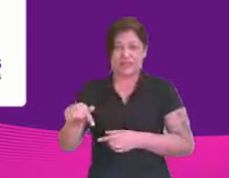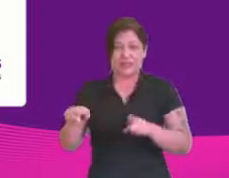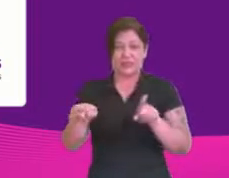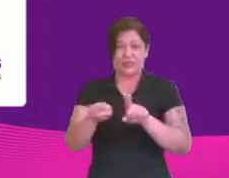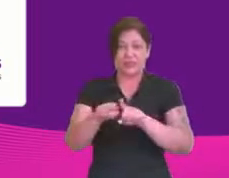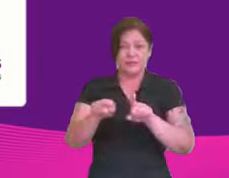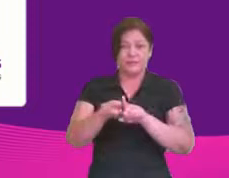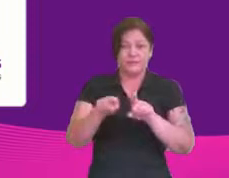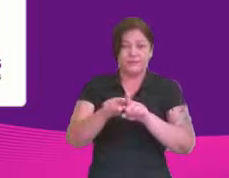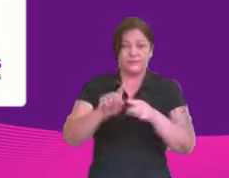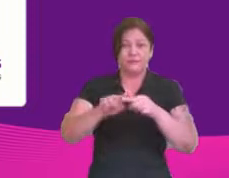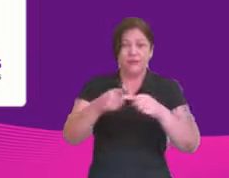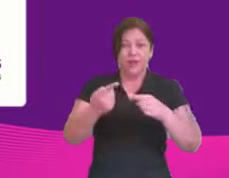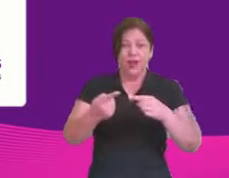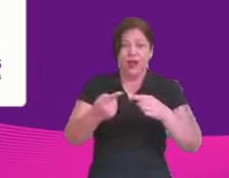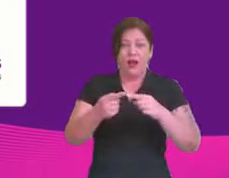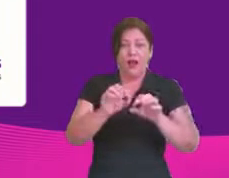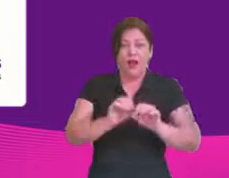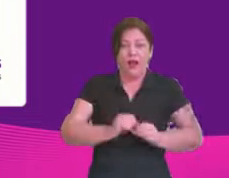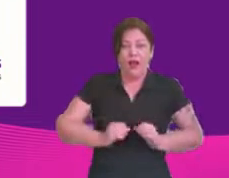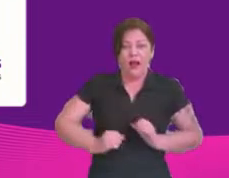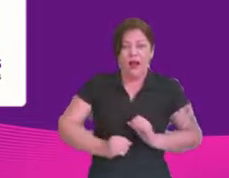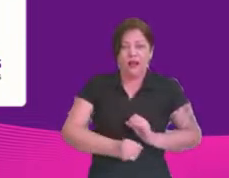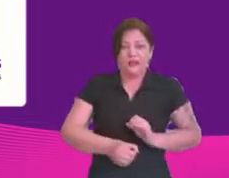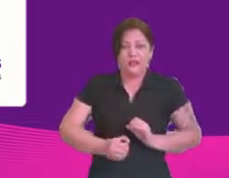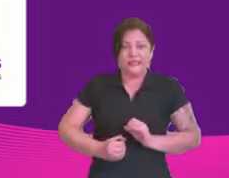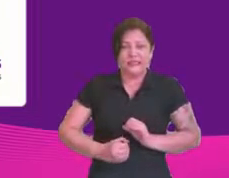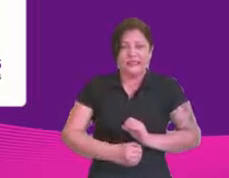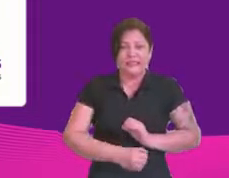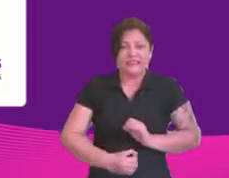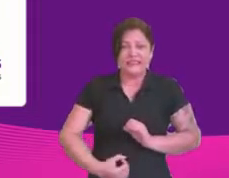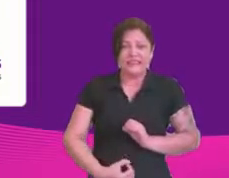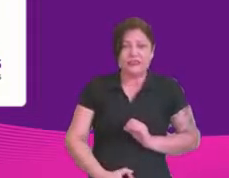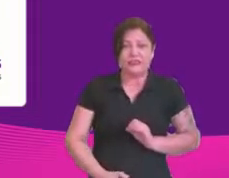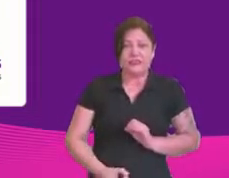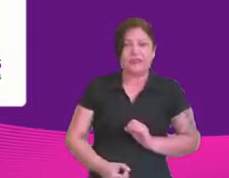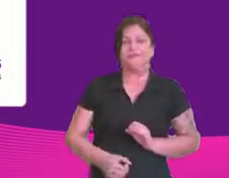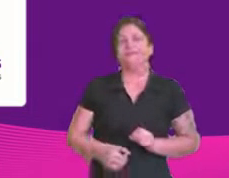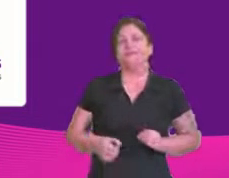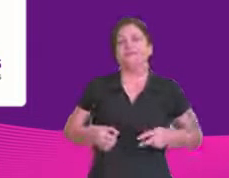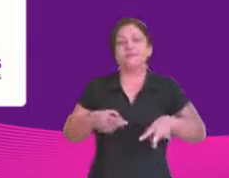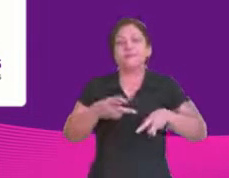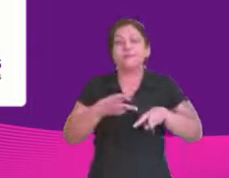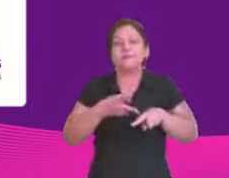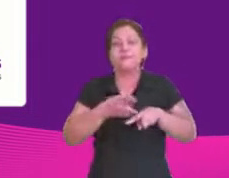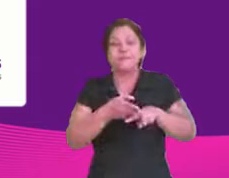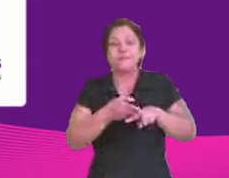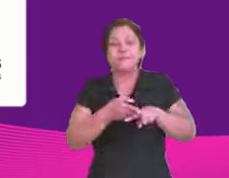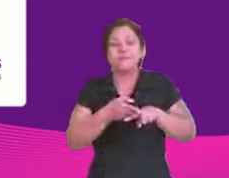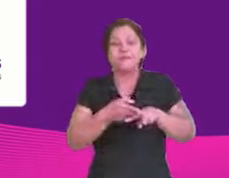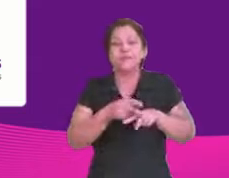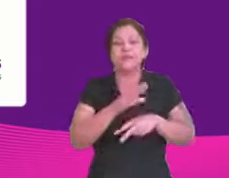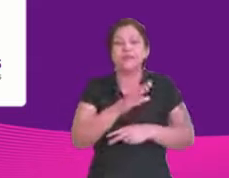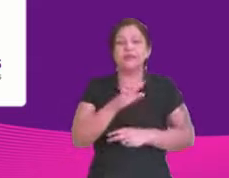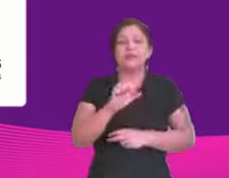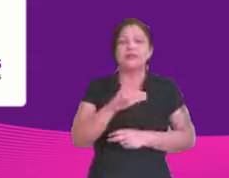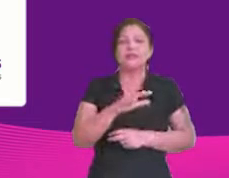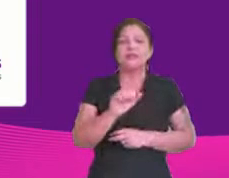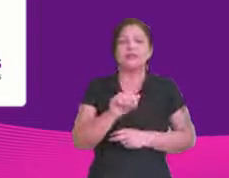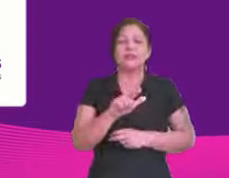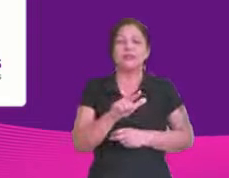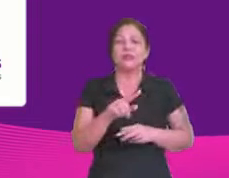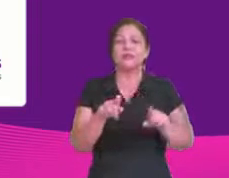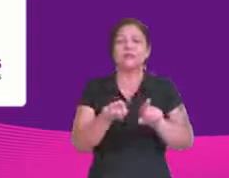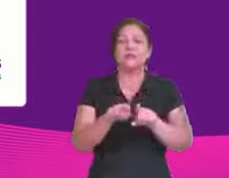gastrointestinal, favorecendo o diagnóstico de ser um tumor primário do apêndice cecal. Tá? E no momento também havia uma